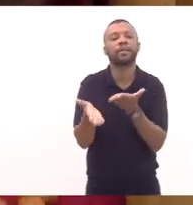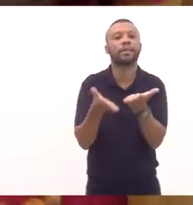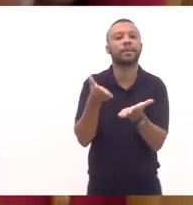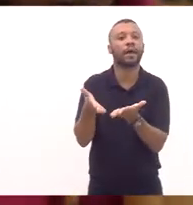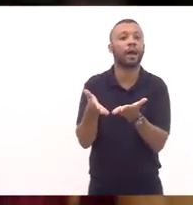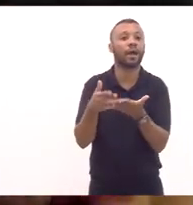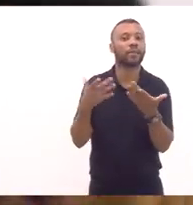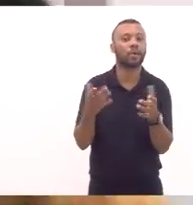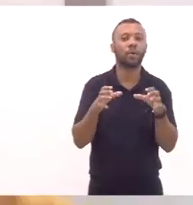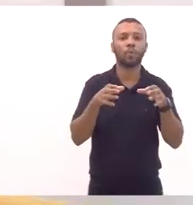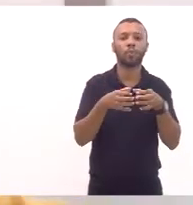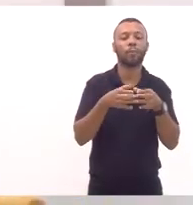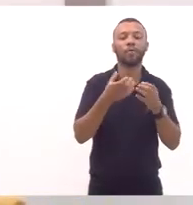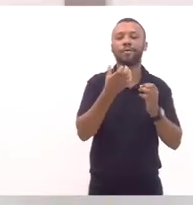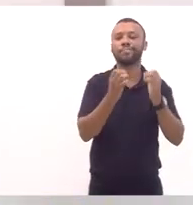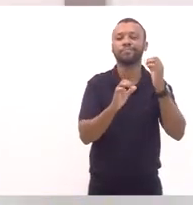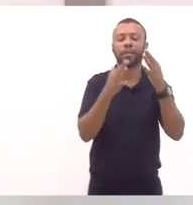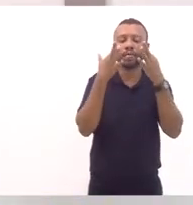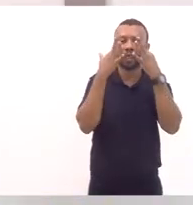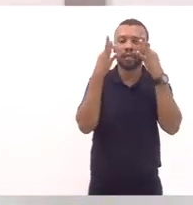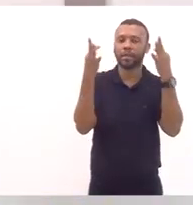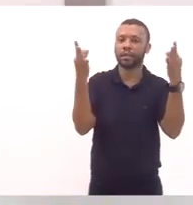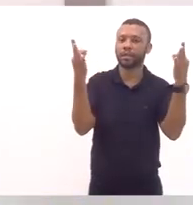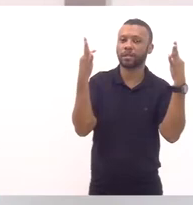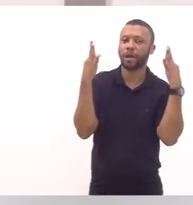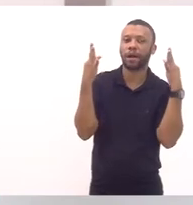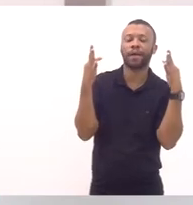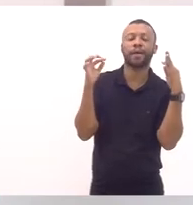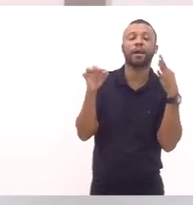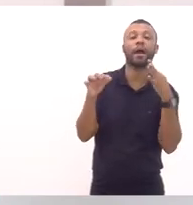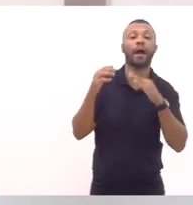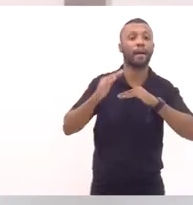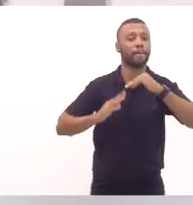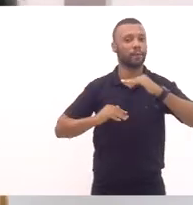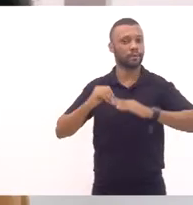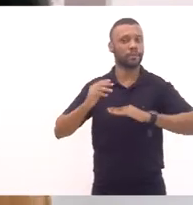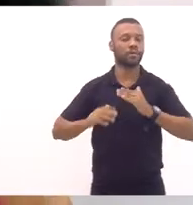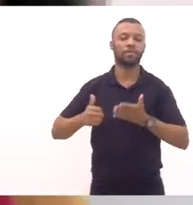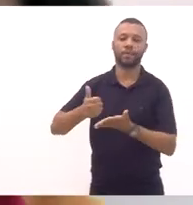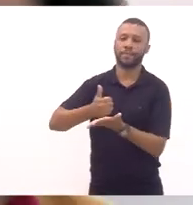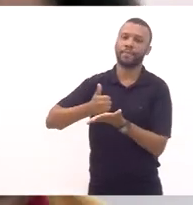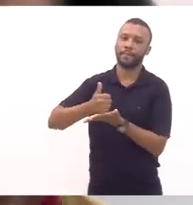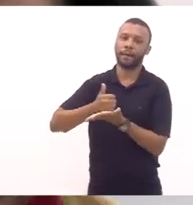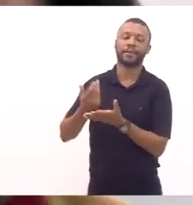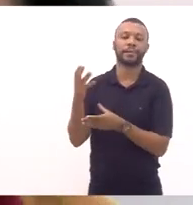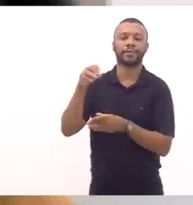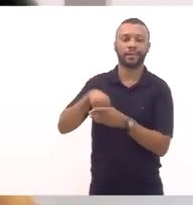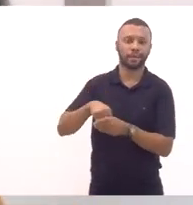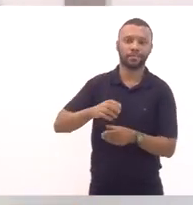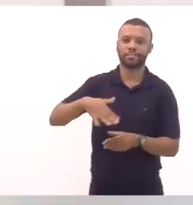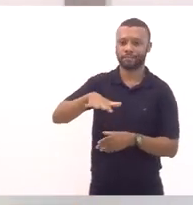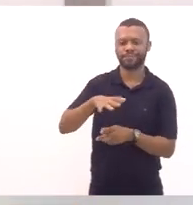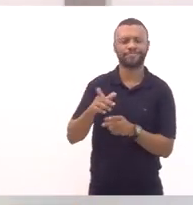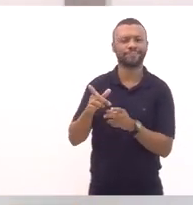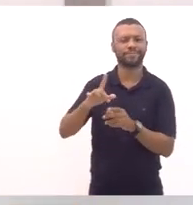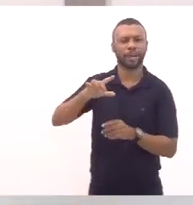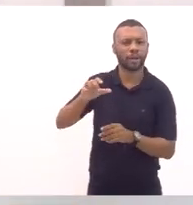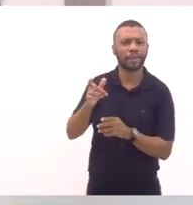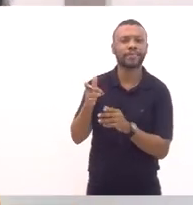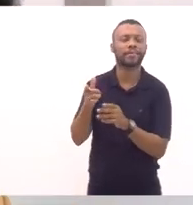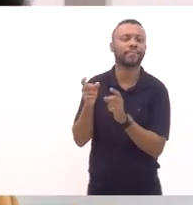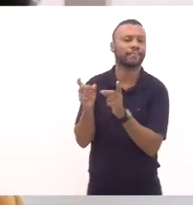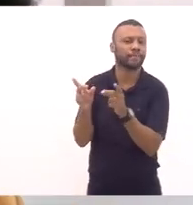empresariado ignora solenemente a profissão farmacêutica dentro da farmácia.